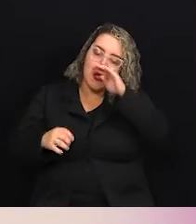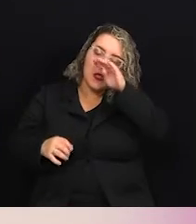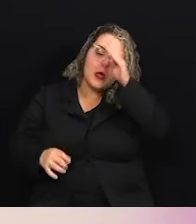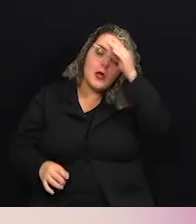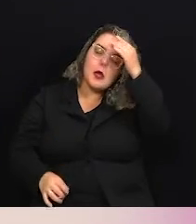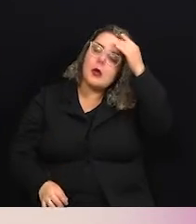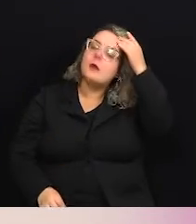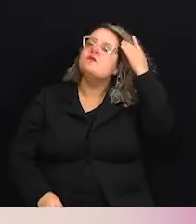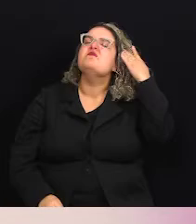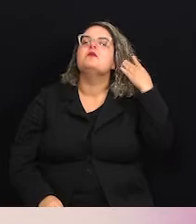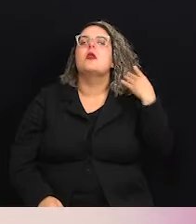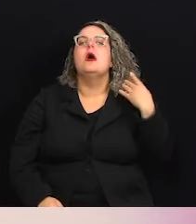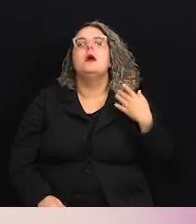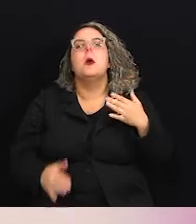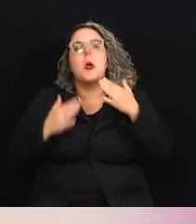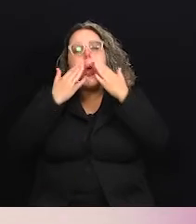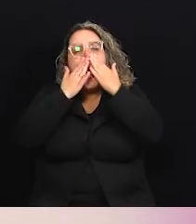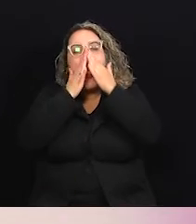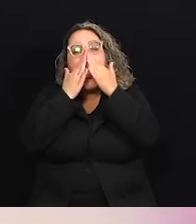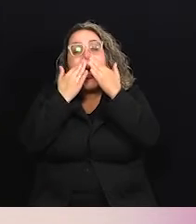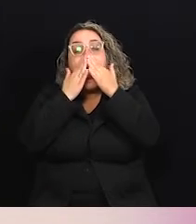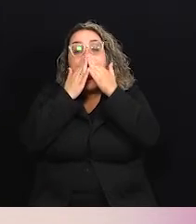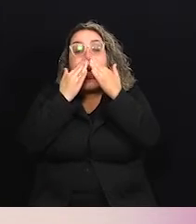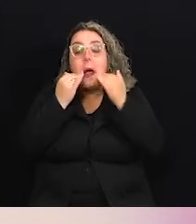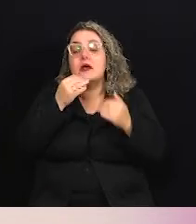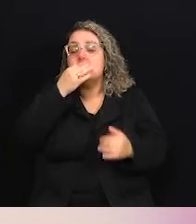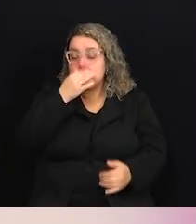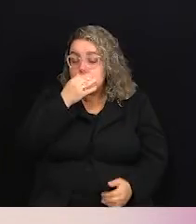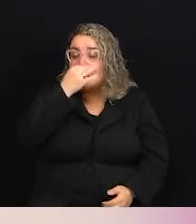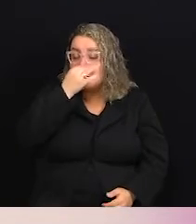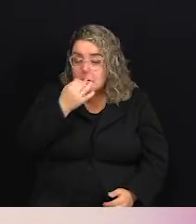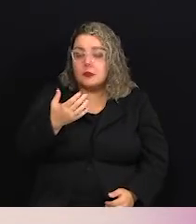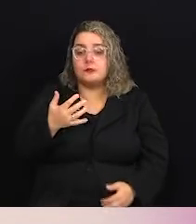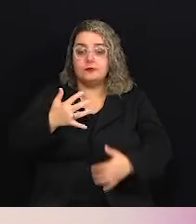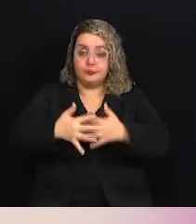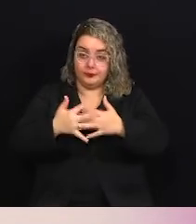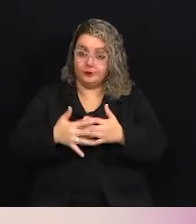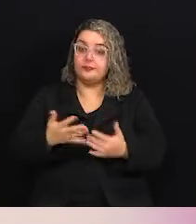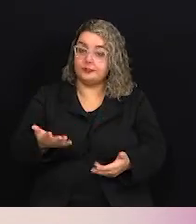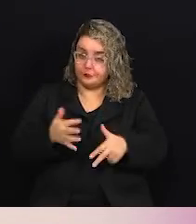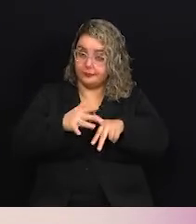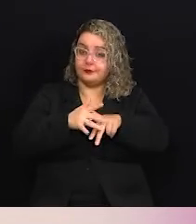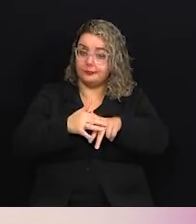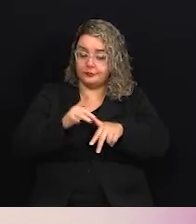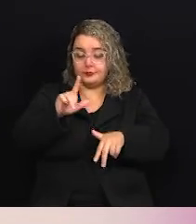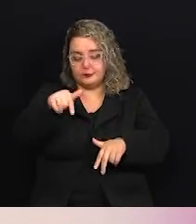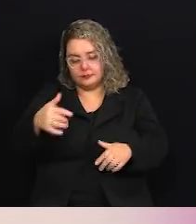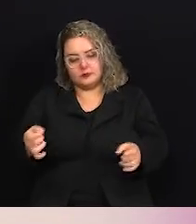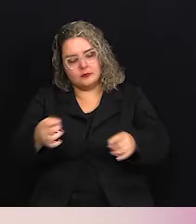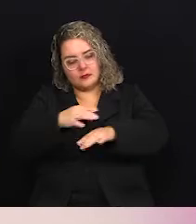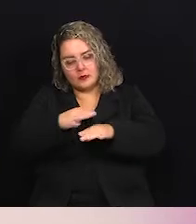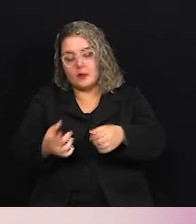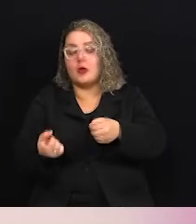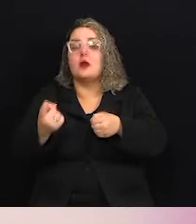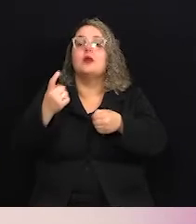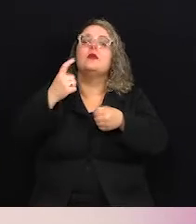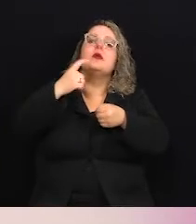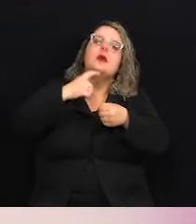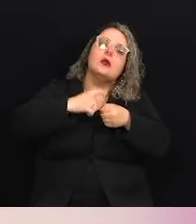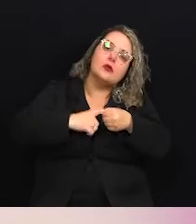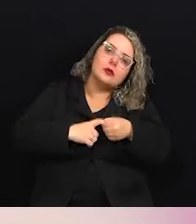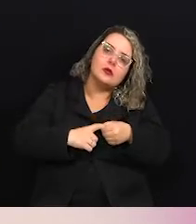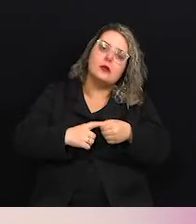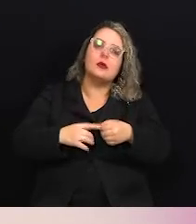fecha tudo, coça bastante, um monte de espirros e atrapalha muito o paciente. Essa é a crise. Aí depois passa, depois